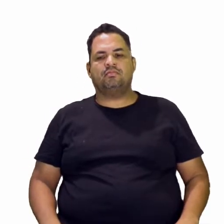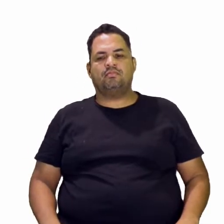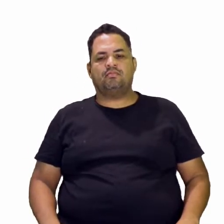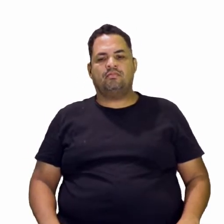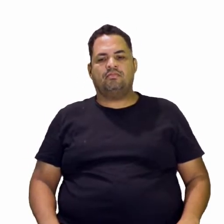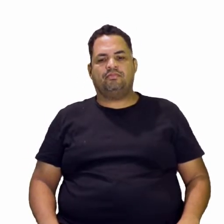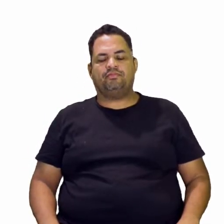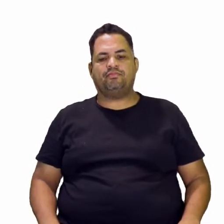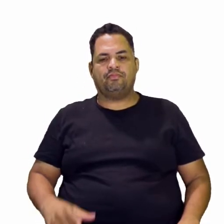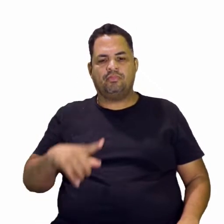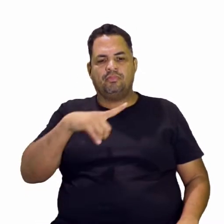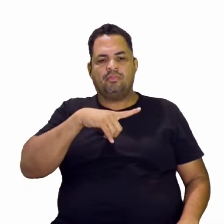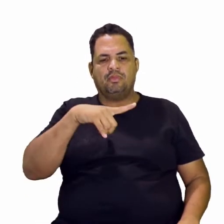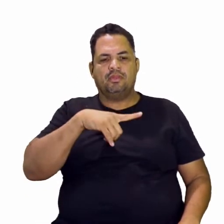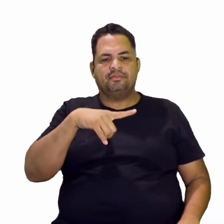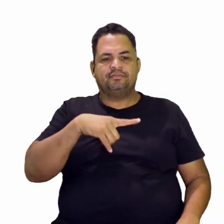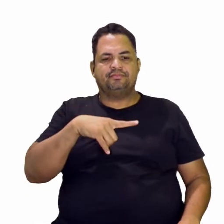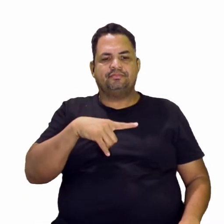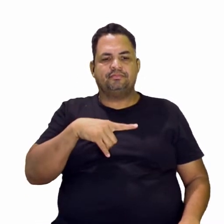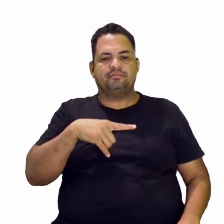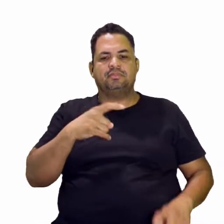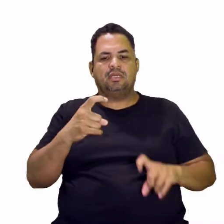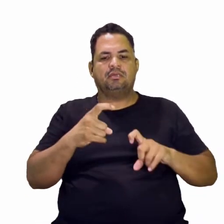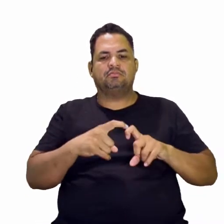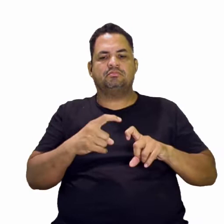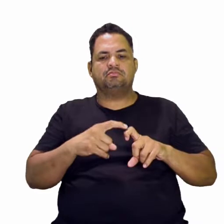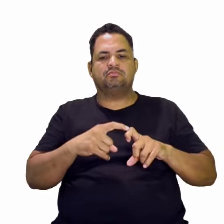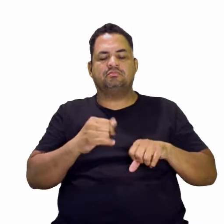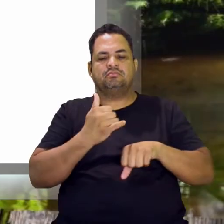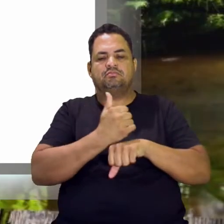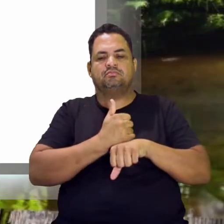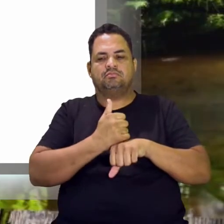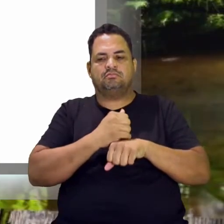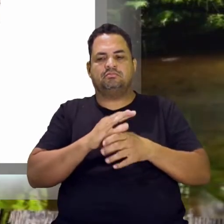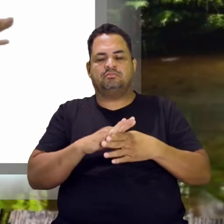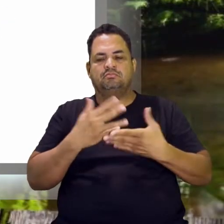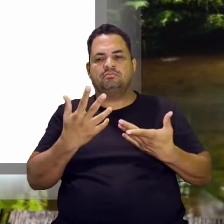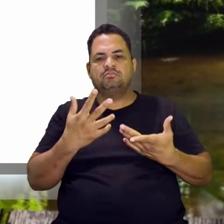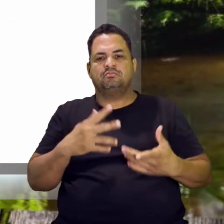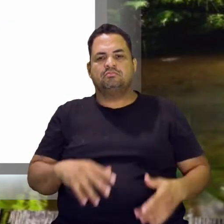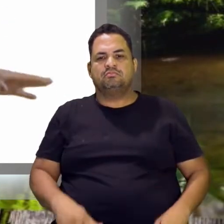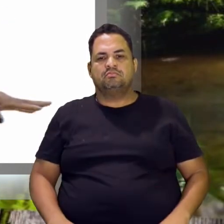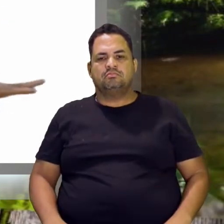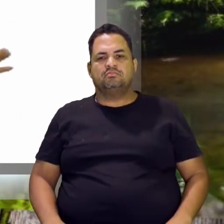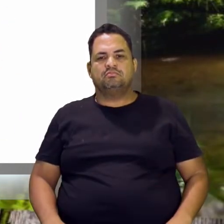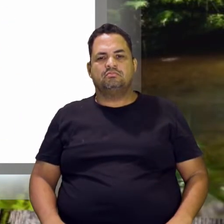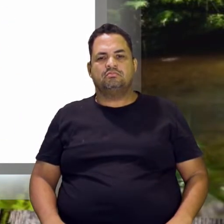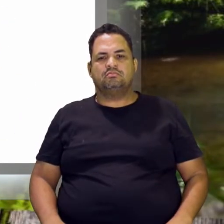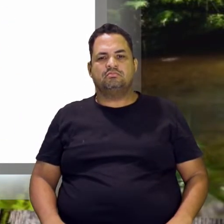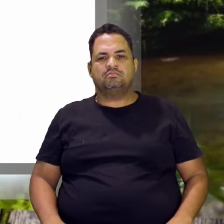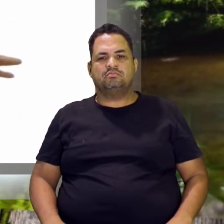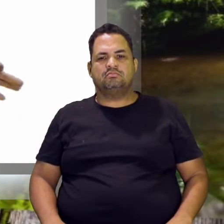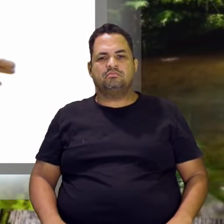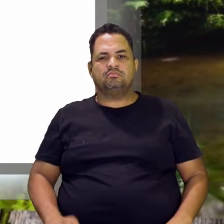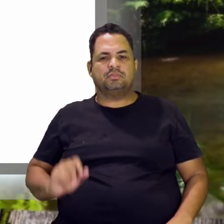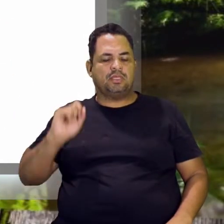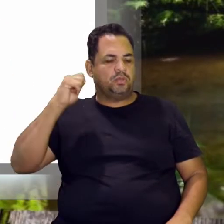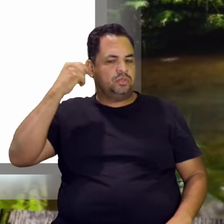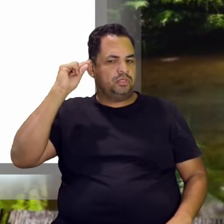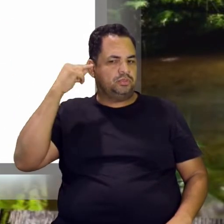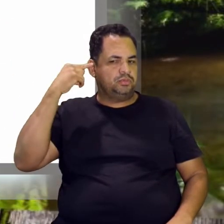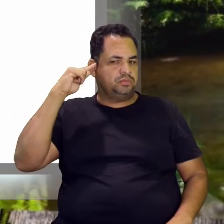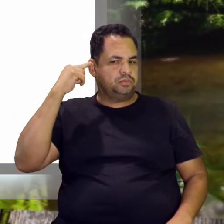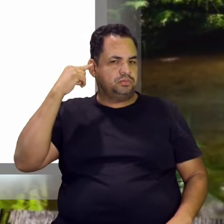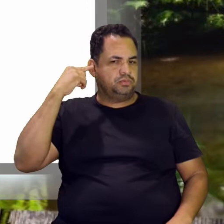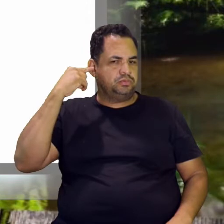há aqueles médicos que falam assim, que você não tinha que ter eliminado os cotonetes da vida, né? Tem